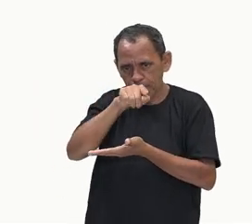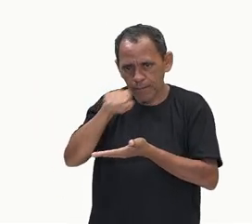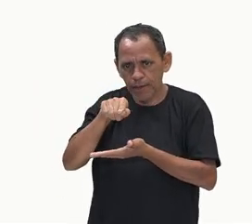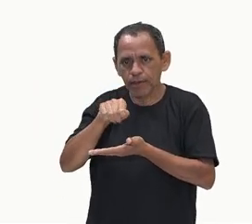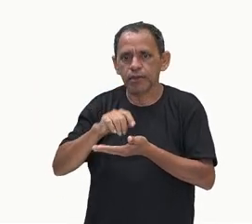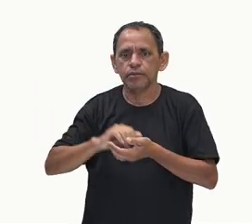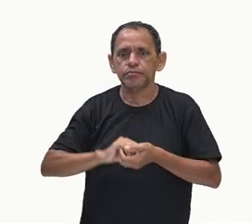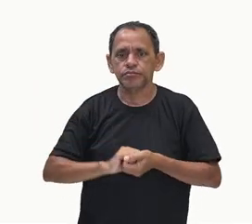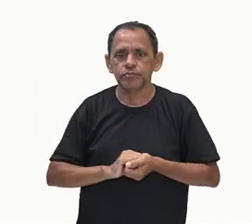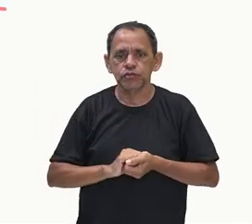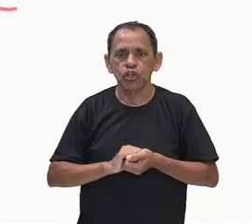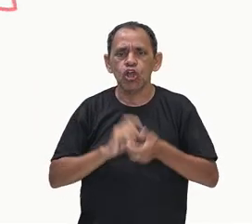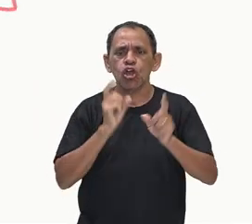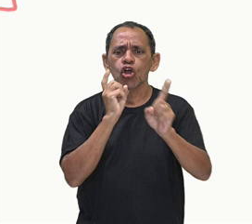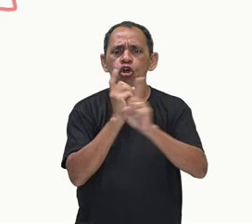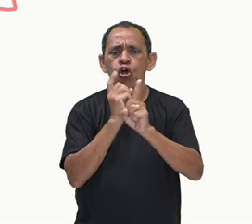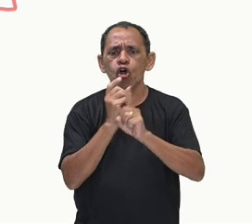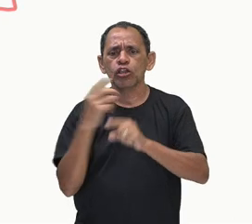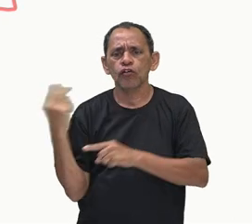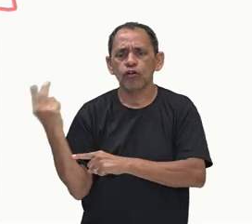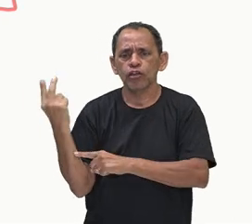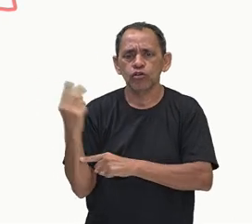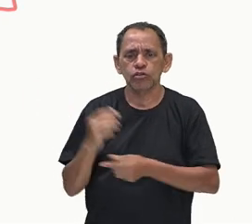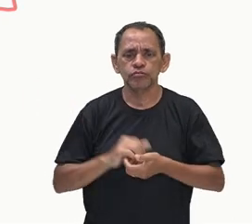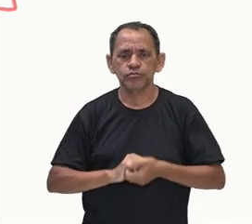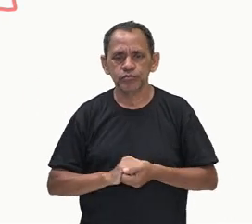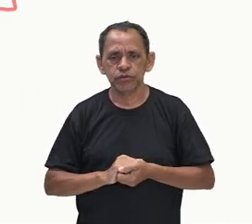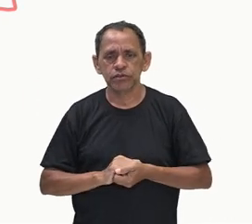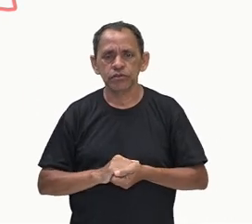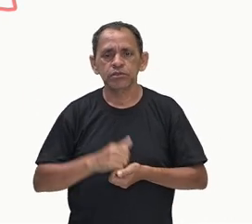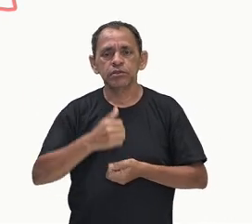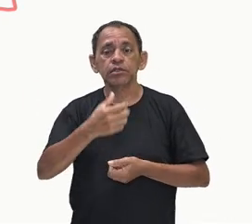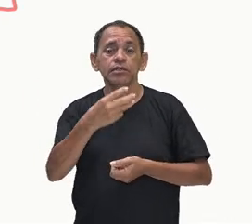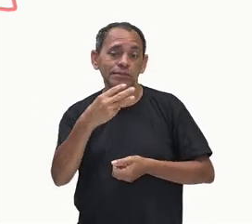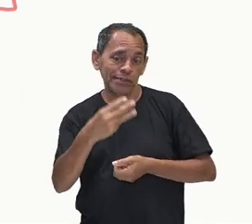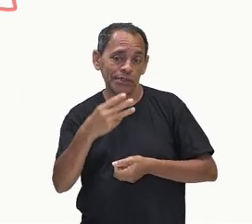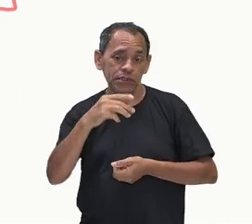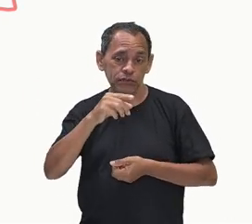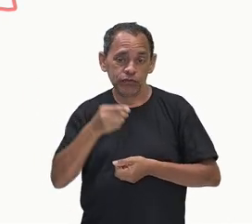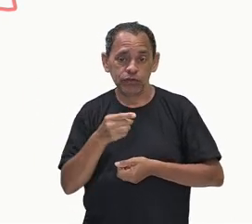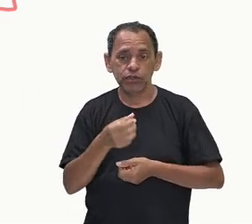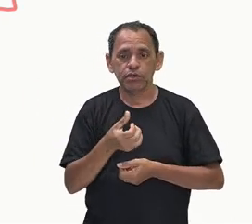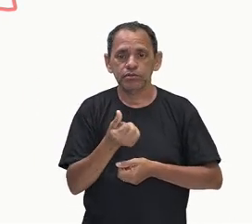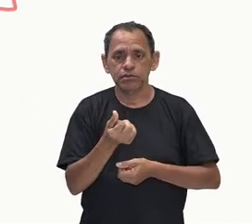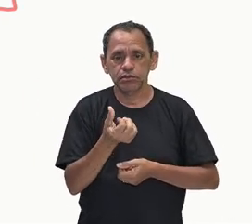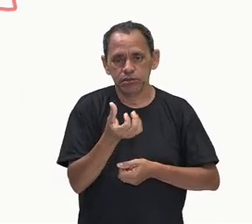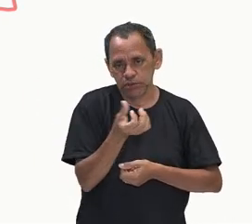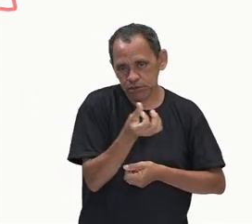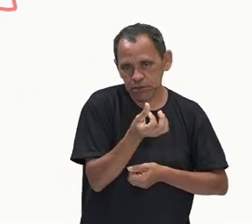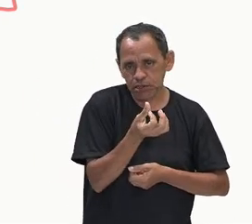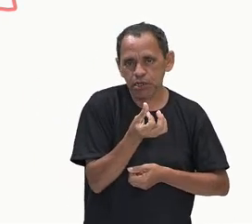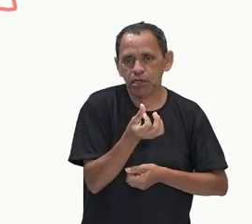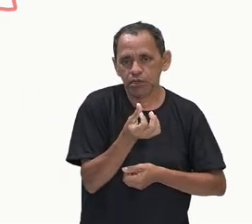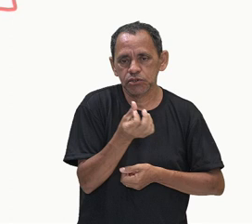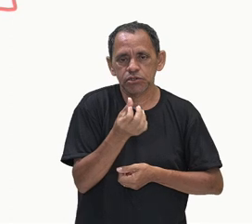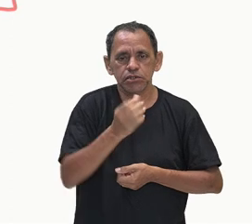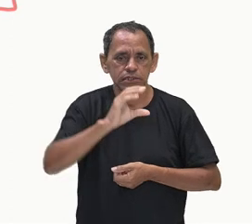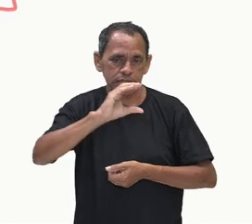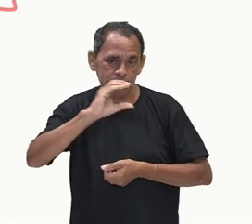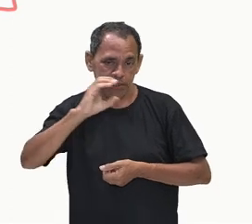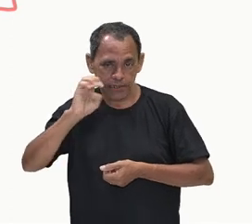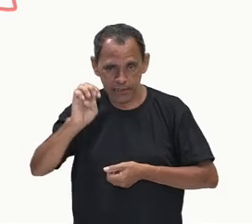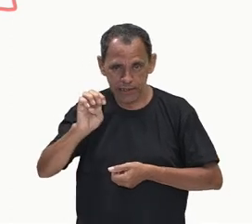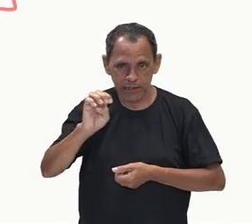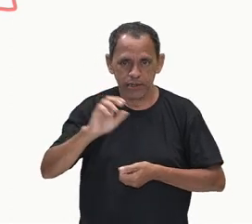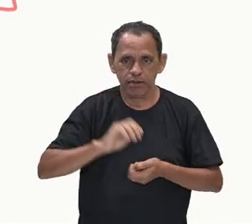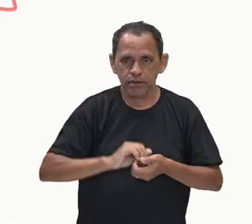ce que é igual a 3,16 a gente já poderia fazer por comparação mas só para